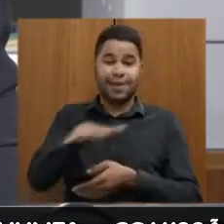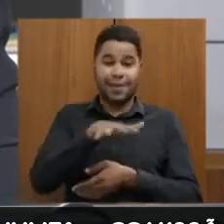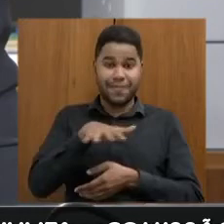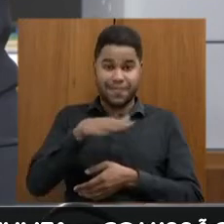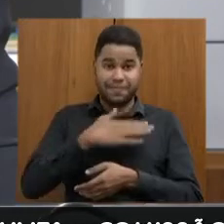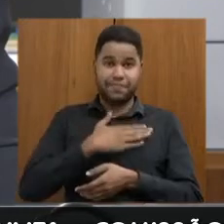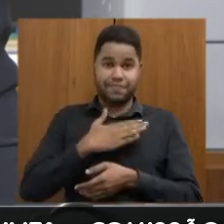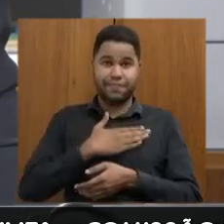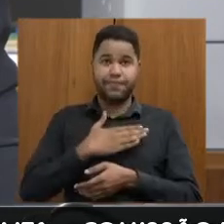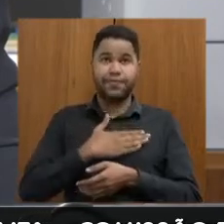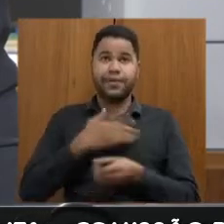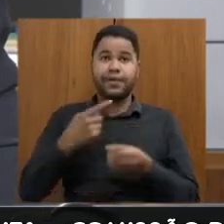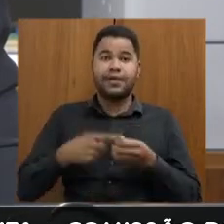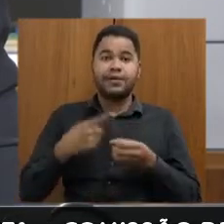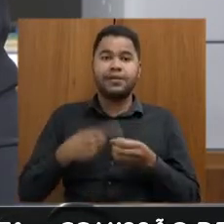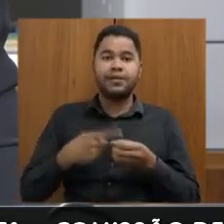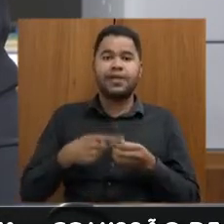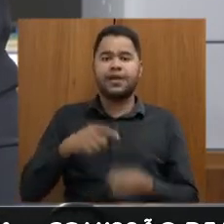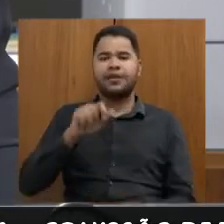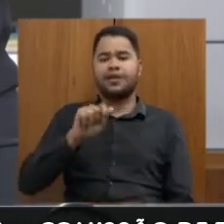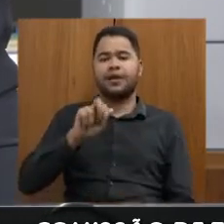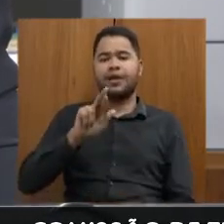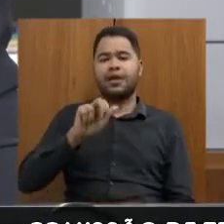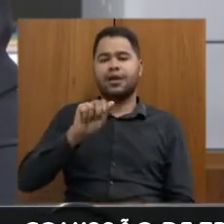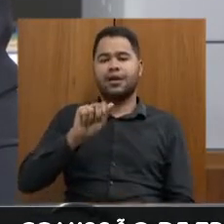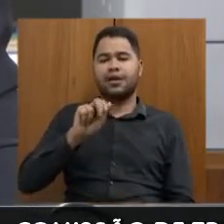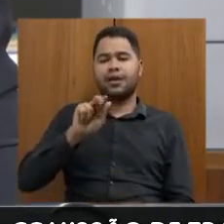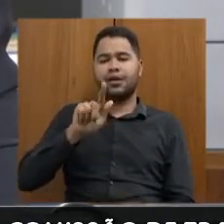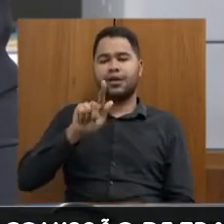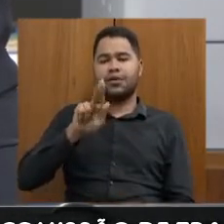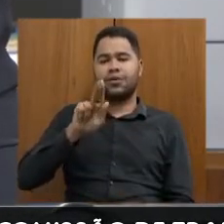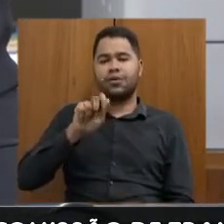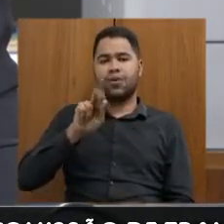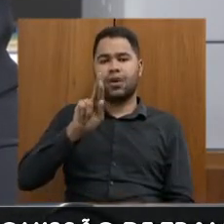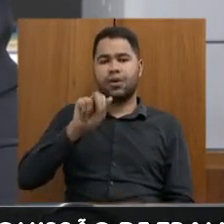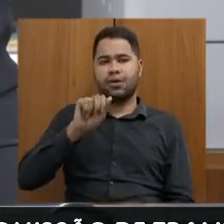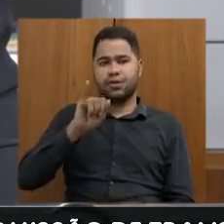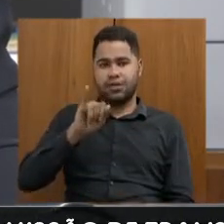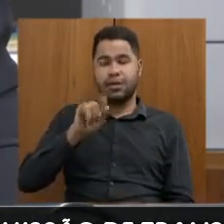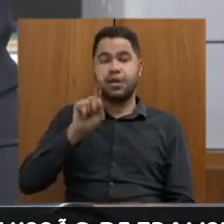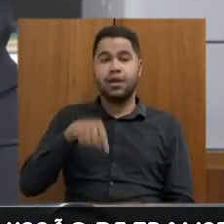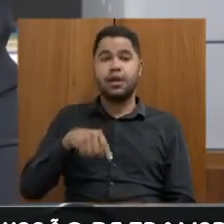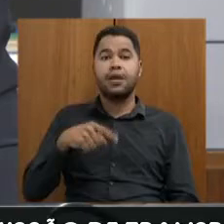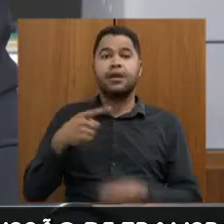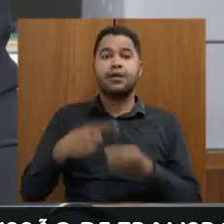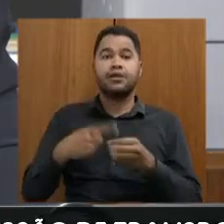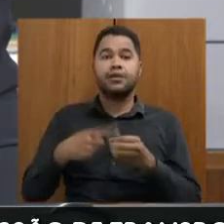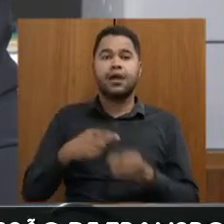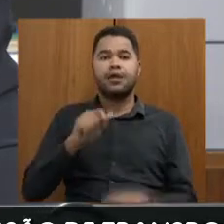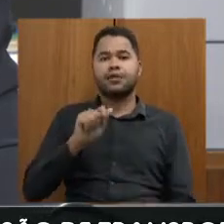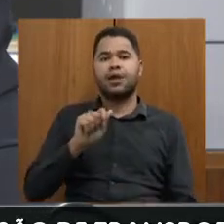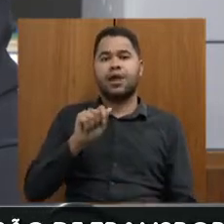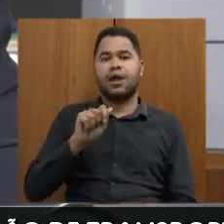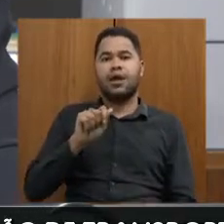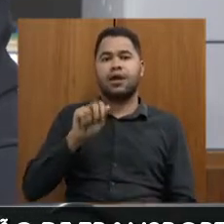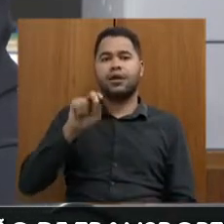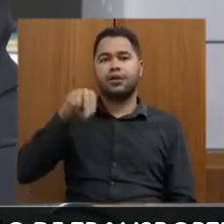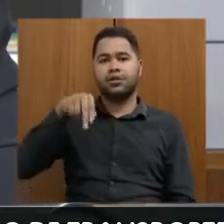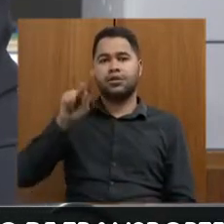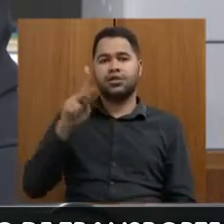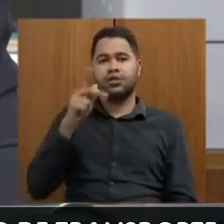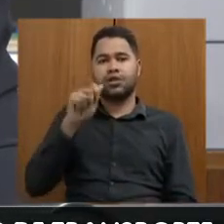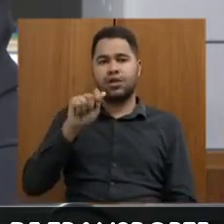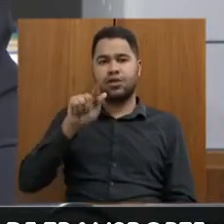especificamente na cidade de Araguari no distrito de é a cidade de Anhanguera Goiás uma